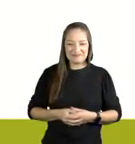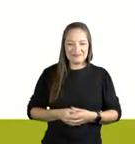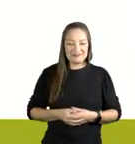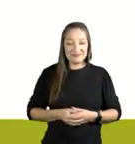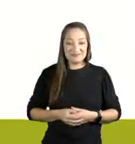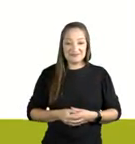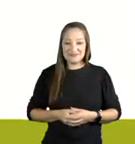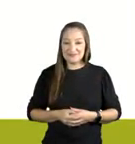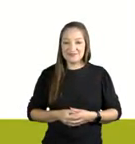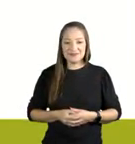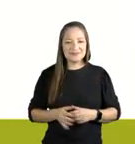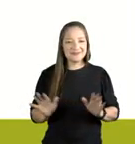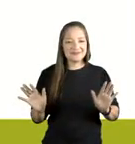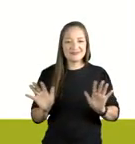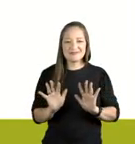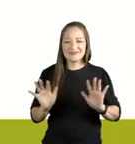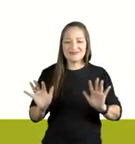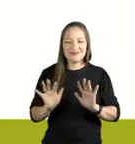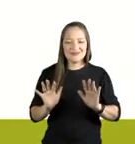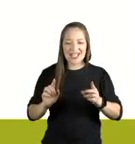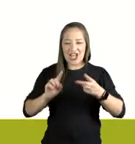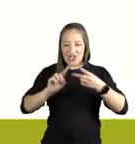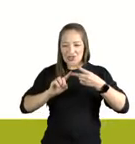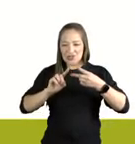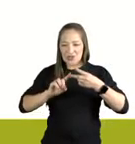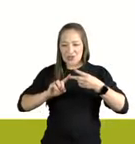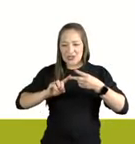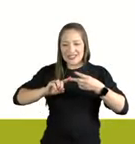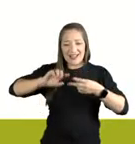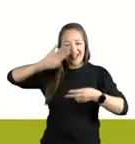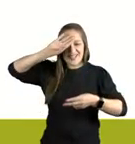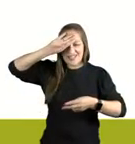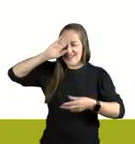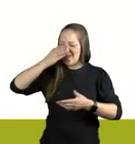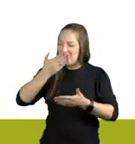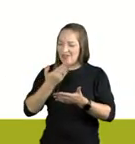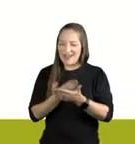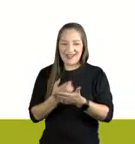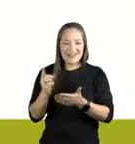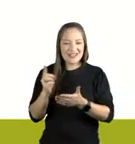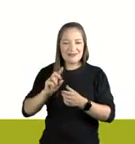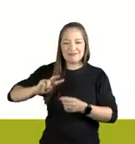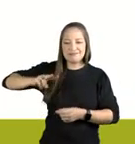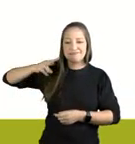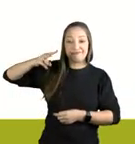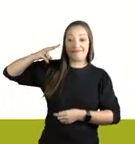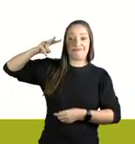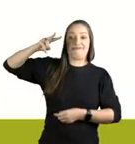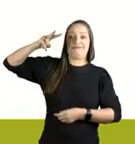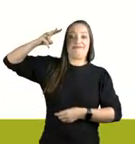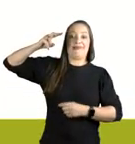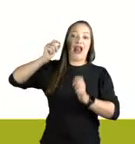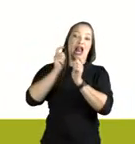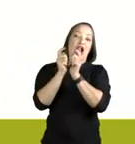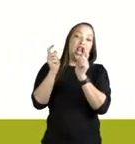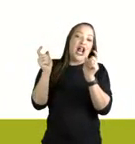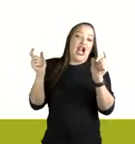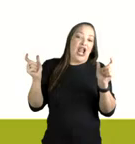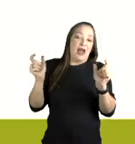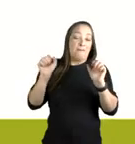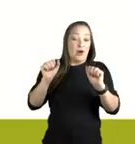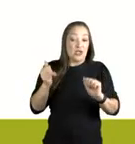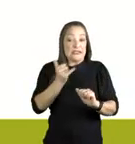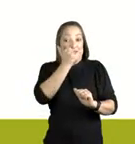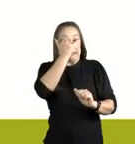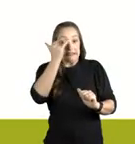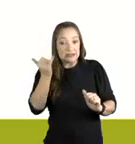Não acredite em rentabilidades astronômicas. Pode ser um golpe, geralmente vindo de empresas não regulamentadas. Então, aquele